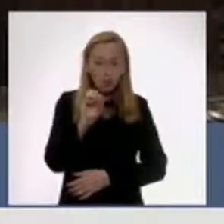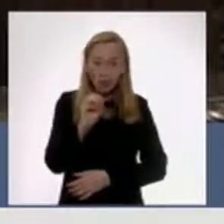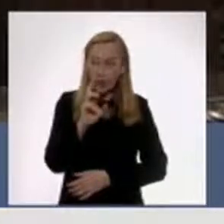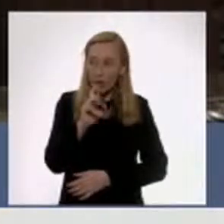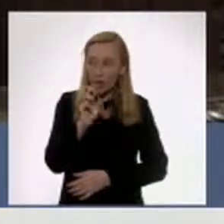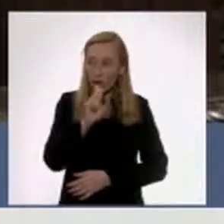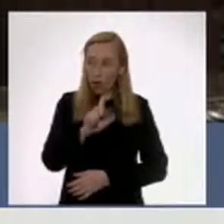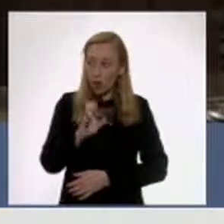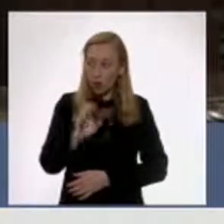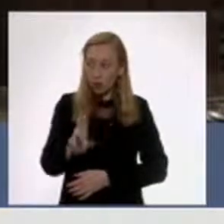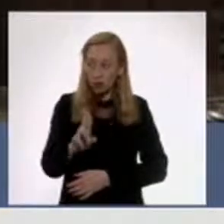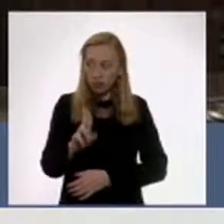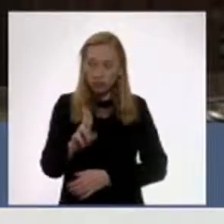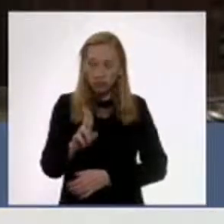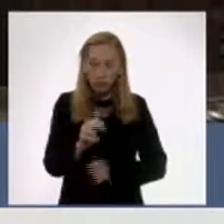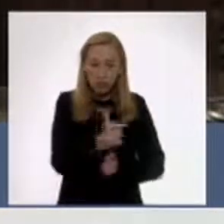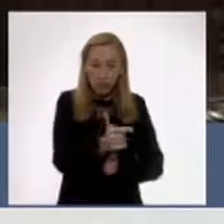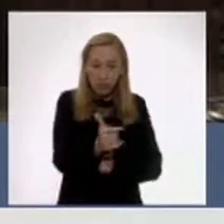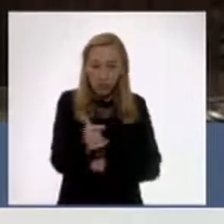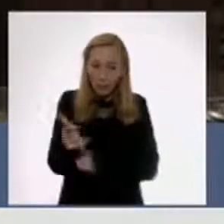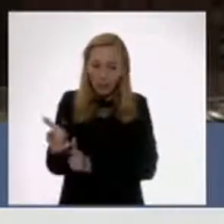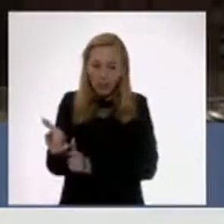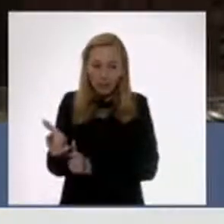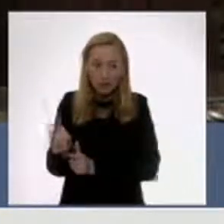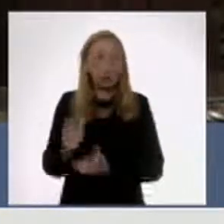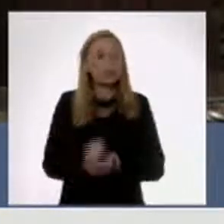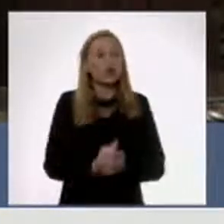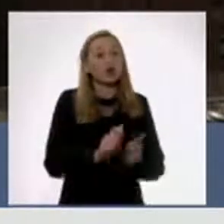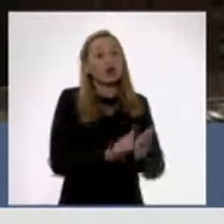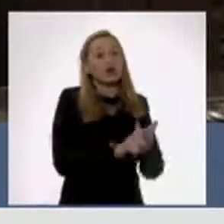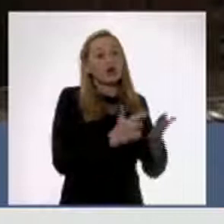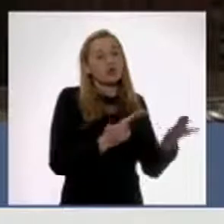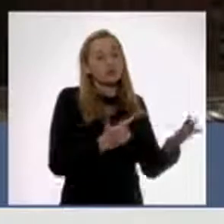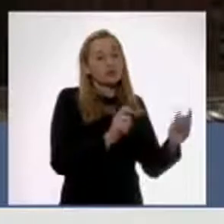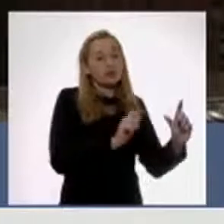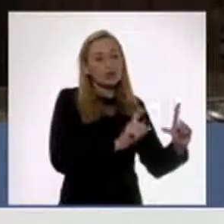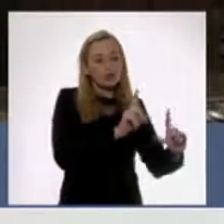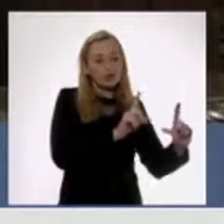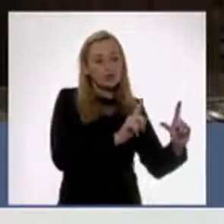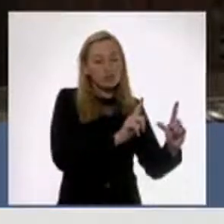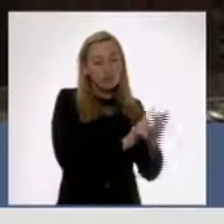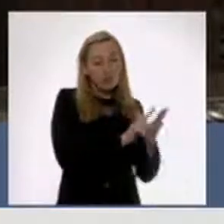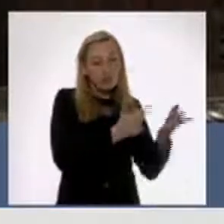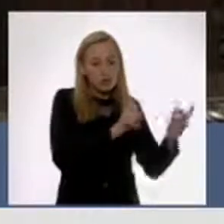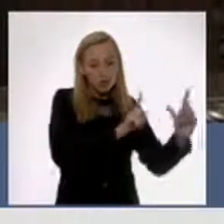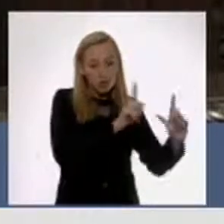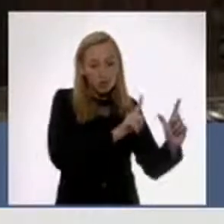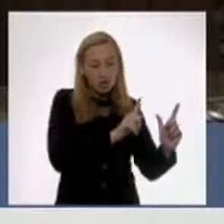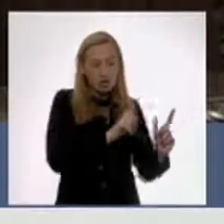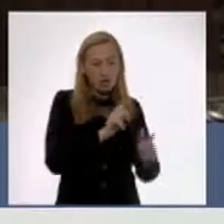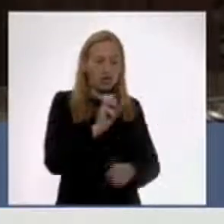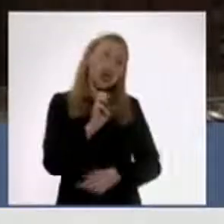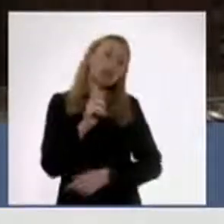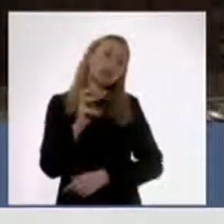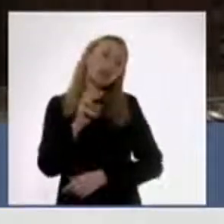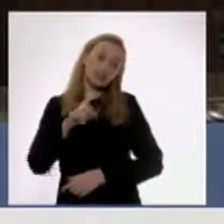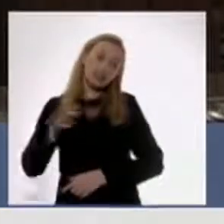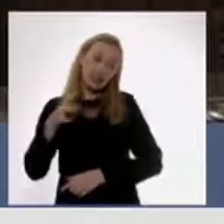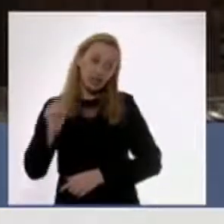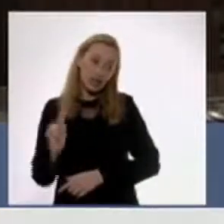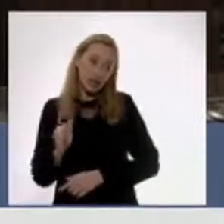Na semana em que o Jornal Extra noticia, a partir da constatação do laudo